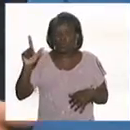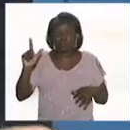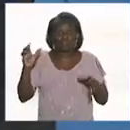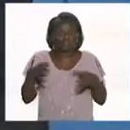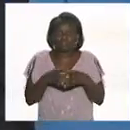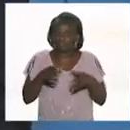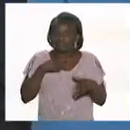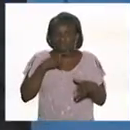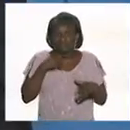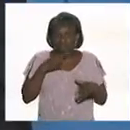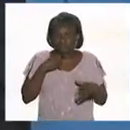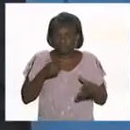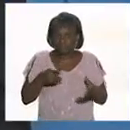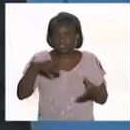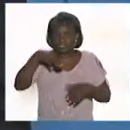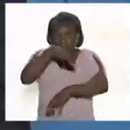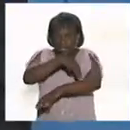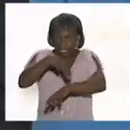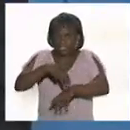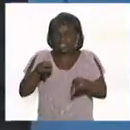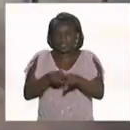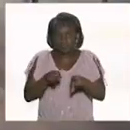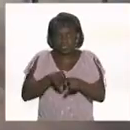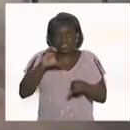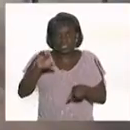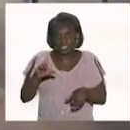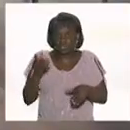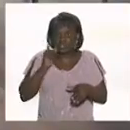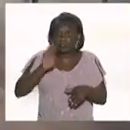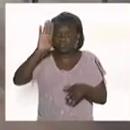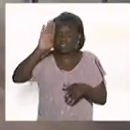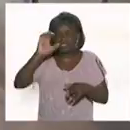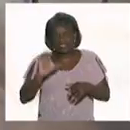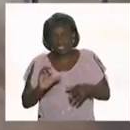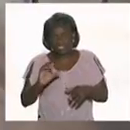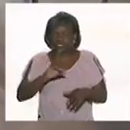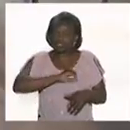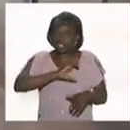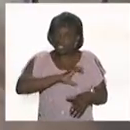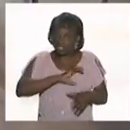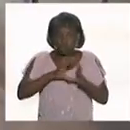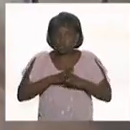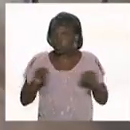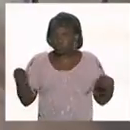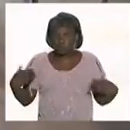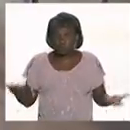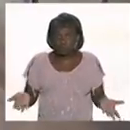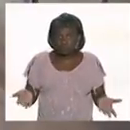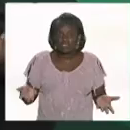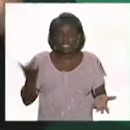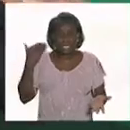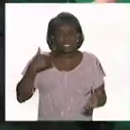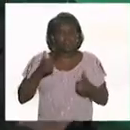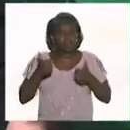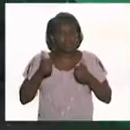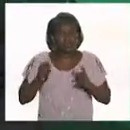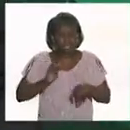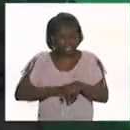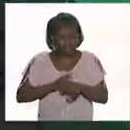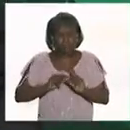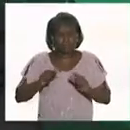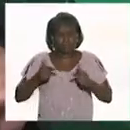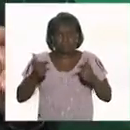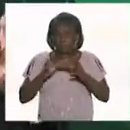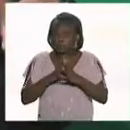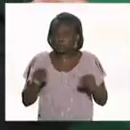os outros participantes... O Macaé está na Série C também, né? Chegou a B, caiu para C, o Duque de Caxias sumiu. O Duque de Caxias teve uma ótima